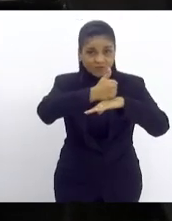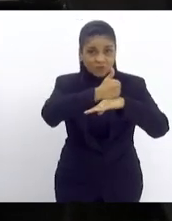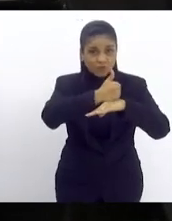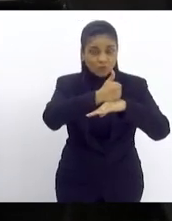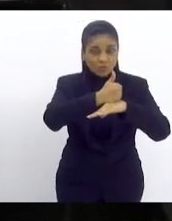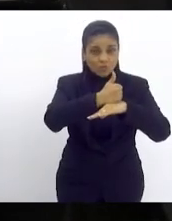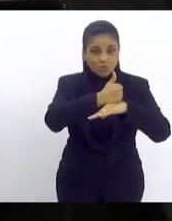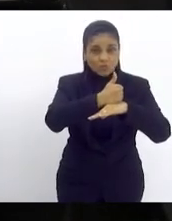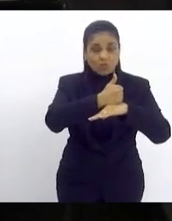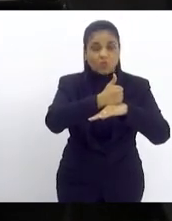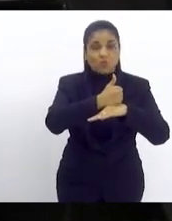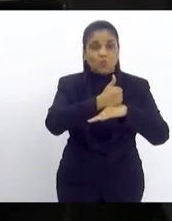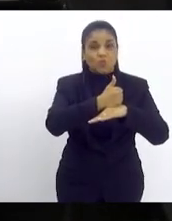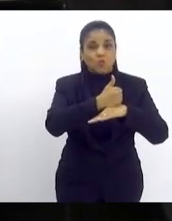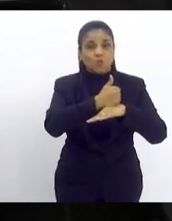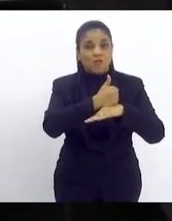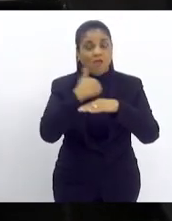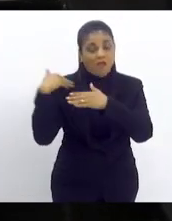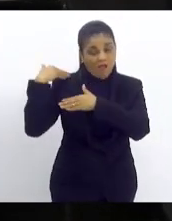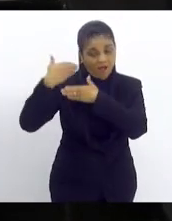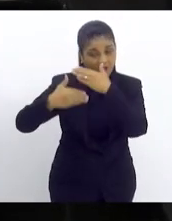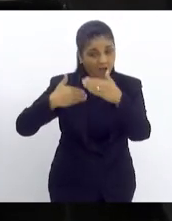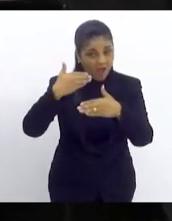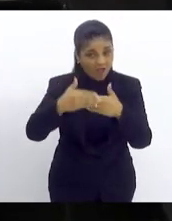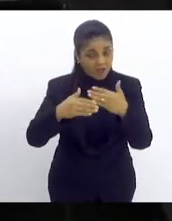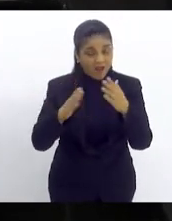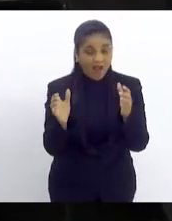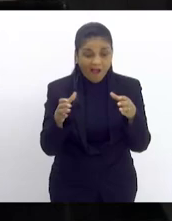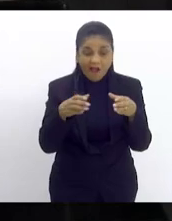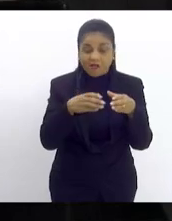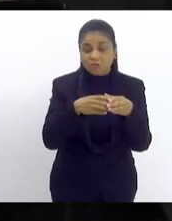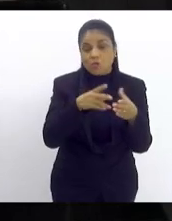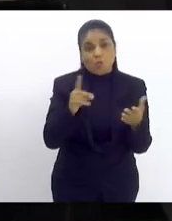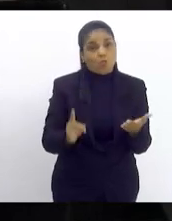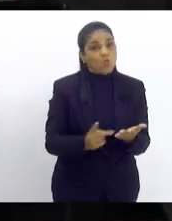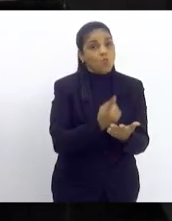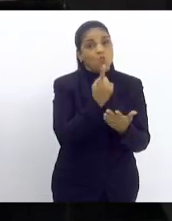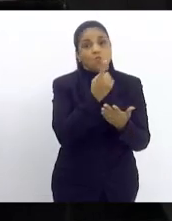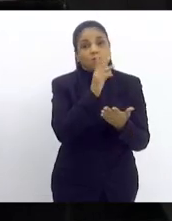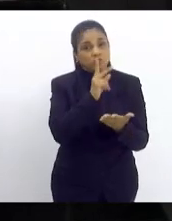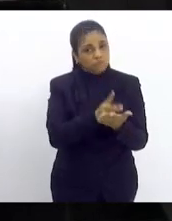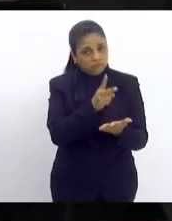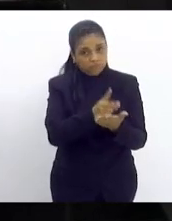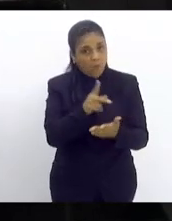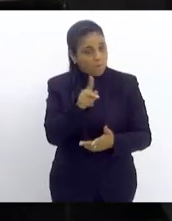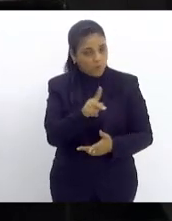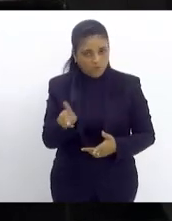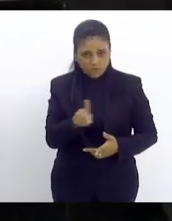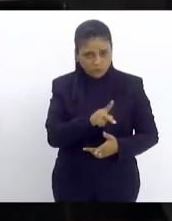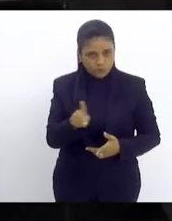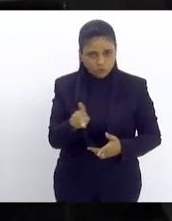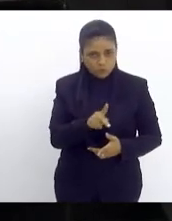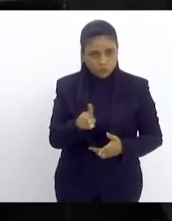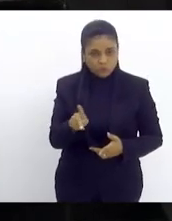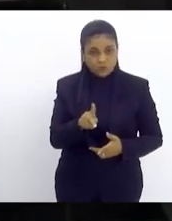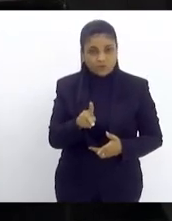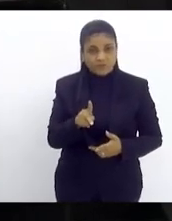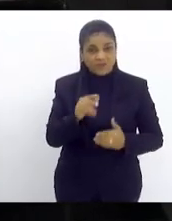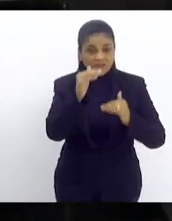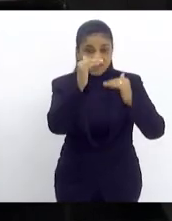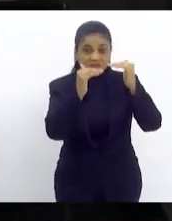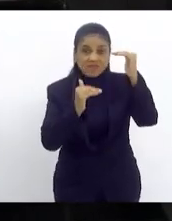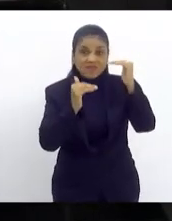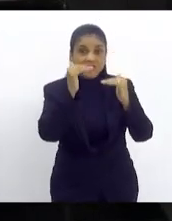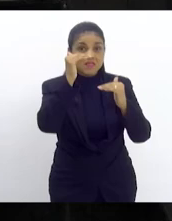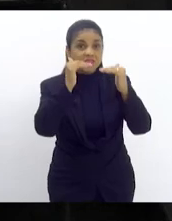categoria porque a categoria é uma só é a categoria do professor estamos falando de níveis de